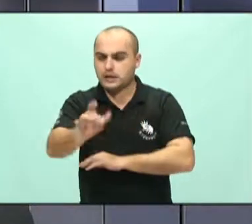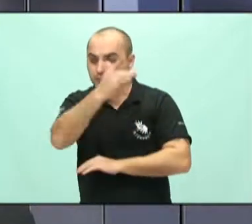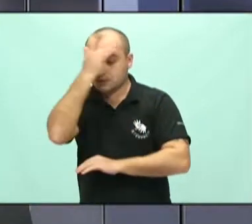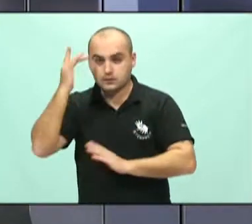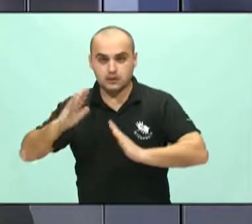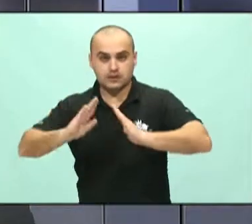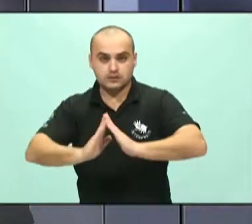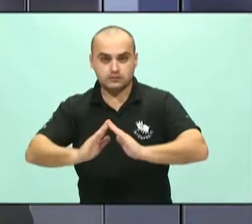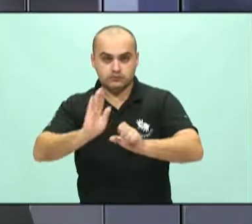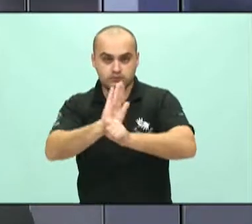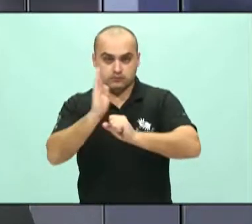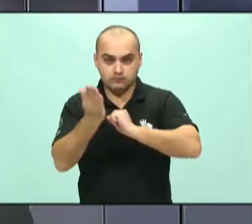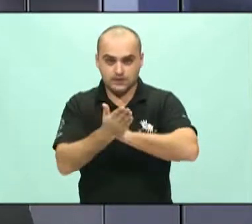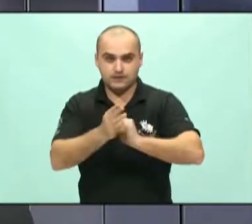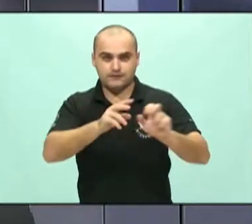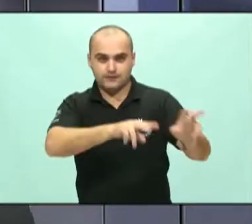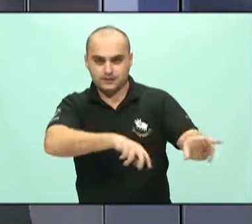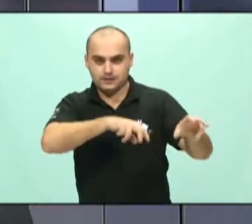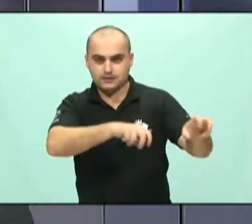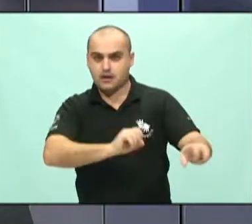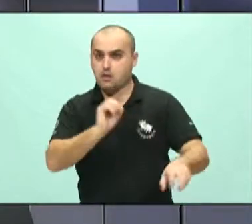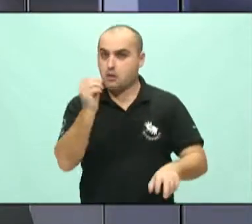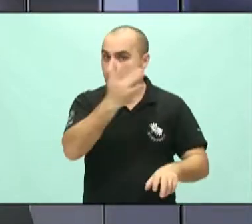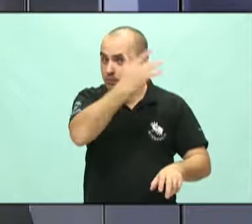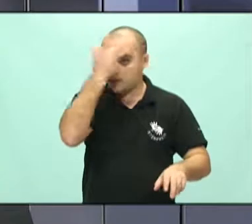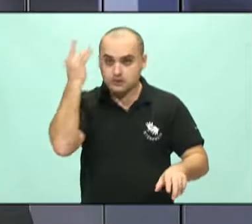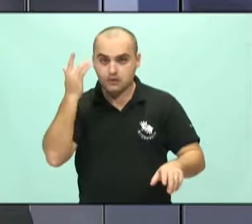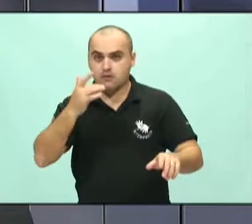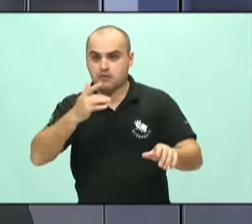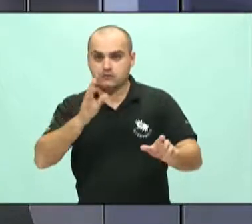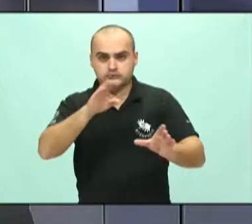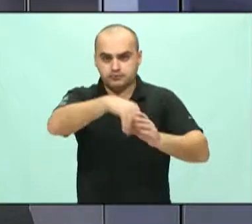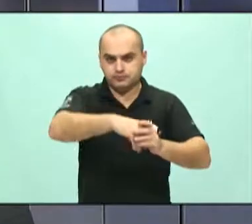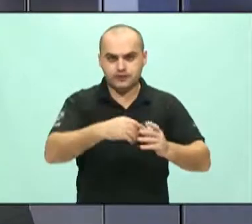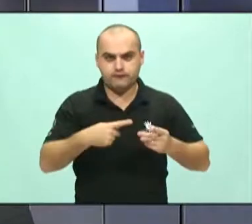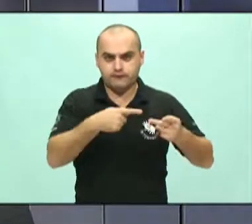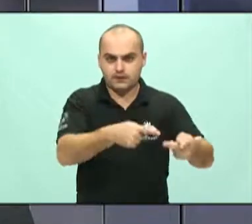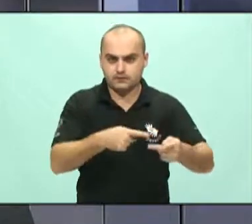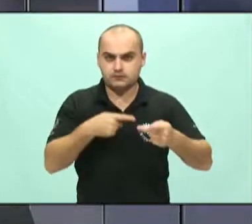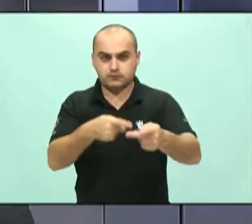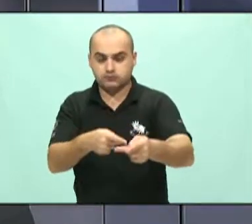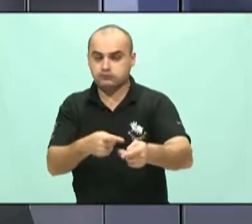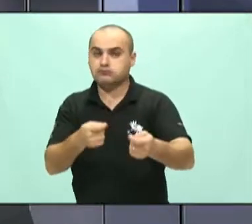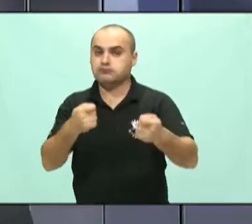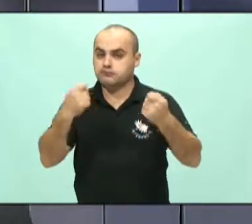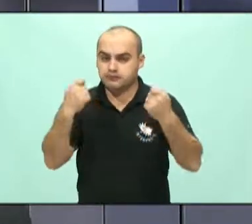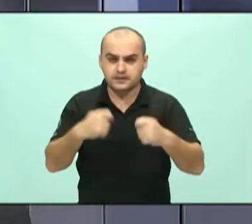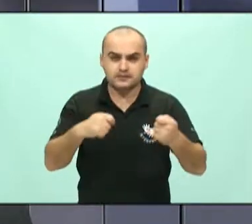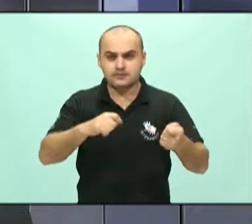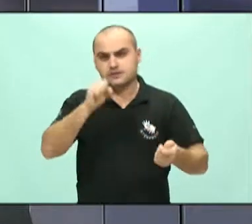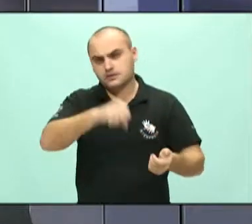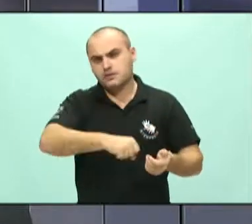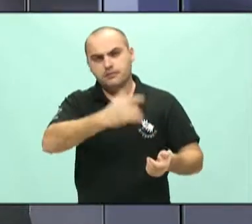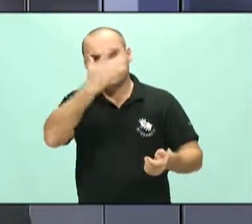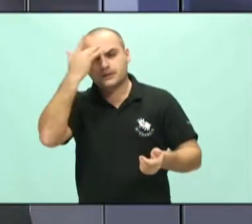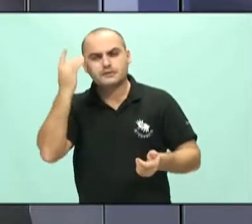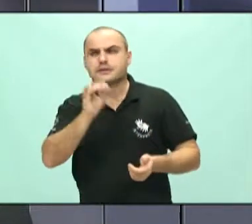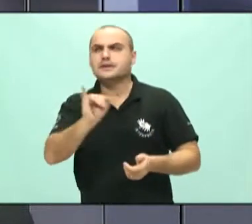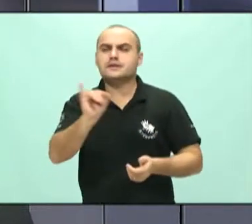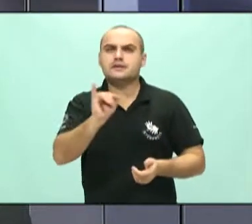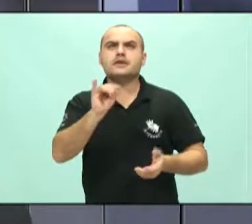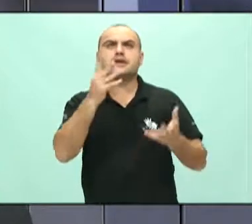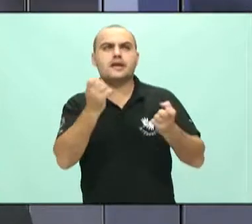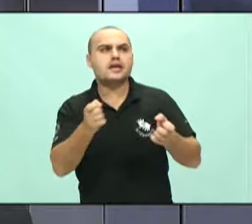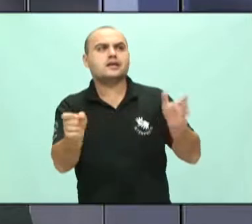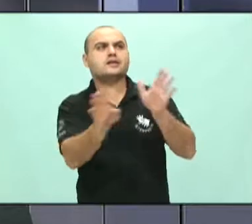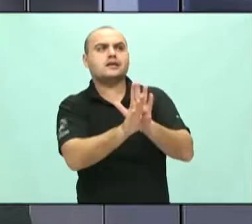ou aqueles que circulam pelo bairro Fazenda, que ele é estritamente necessário para qualquer pessoa que está em Itajaí, que quer chegar